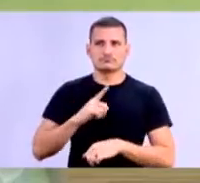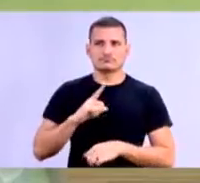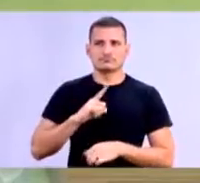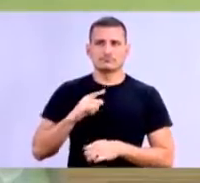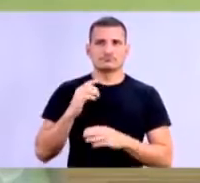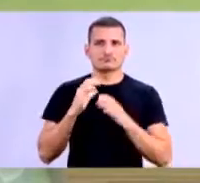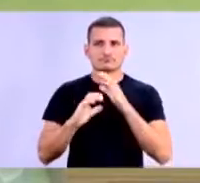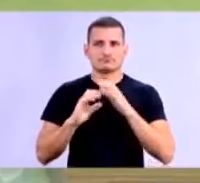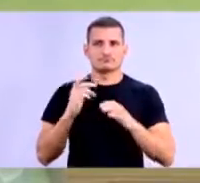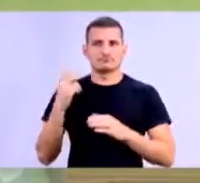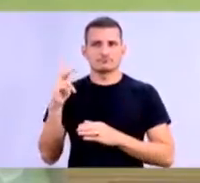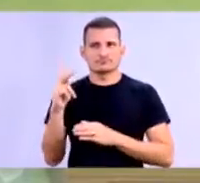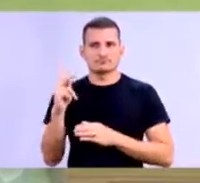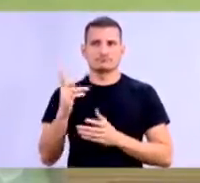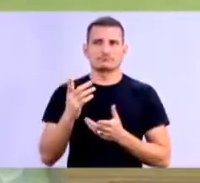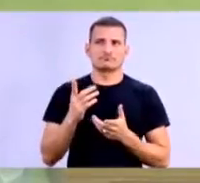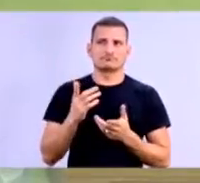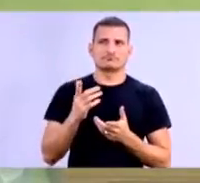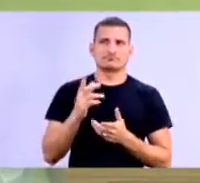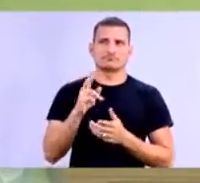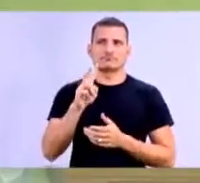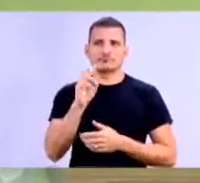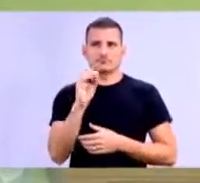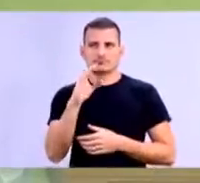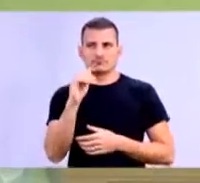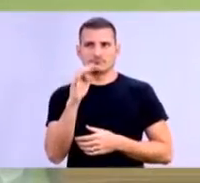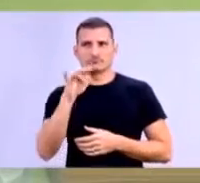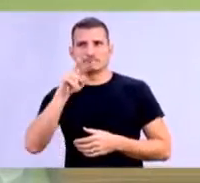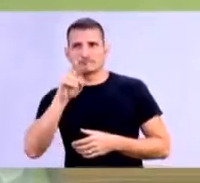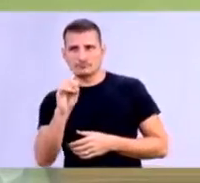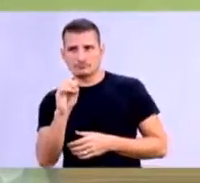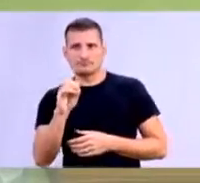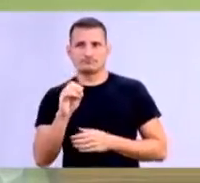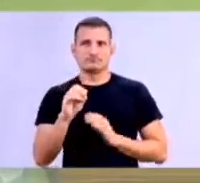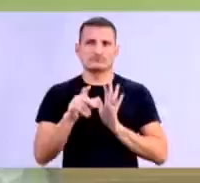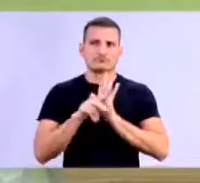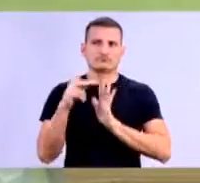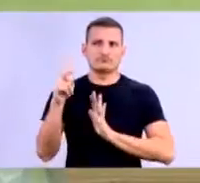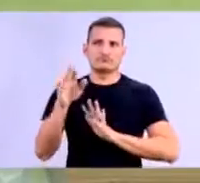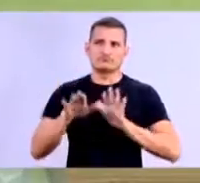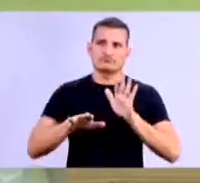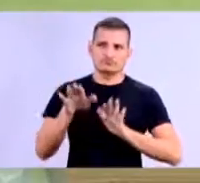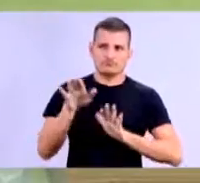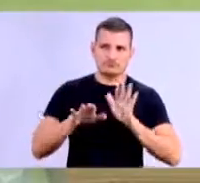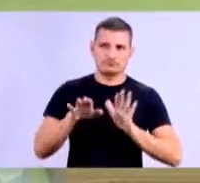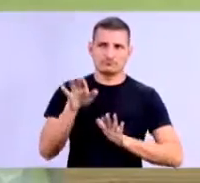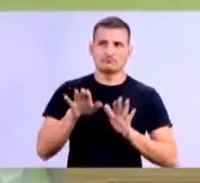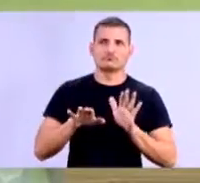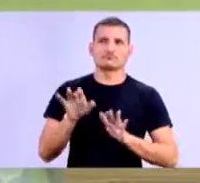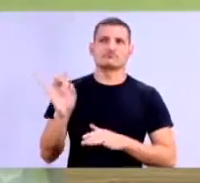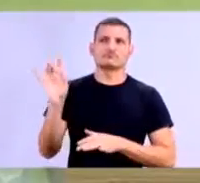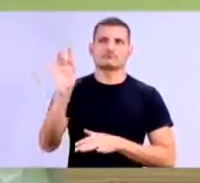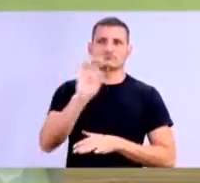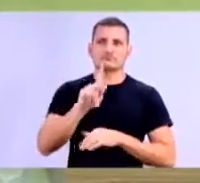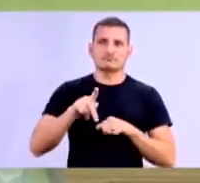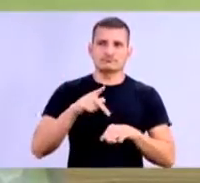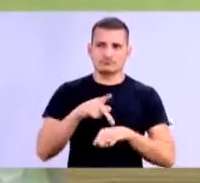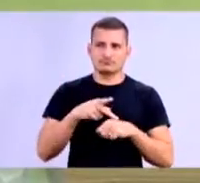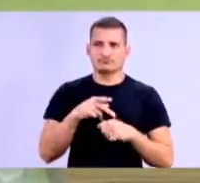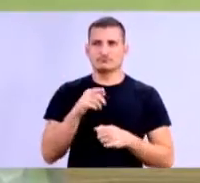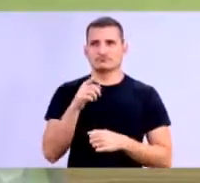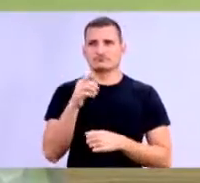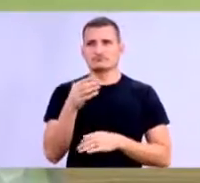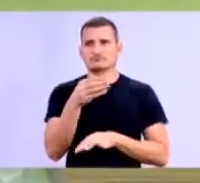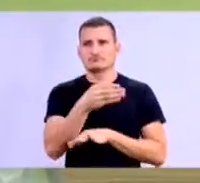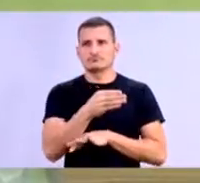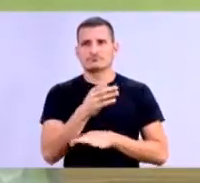de comunicação, um fecho, um vocativo próprio, vai depender da tradição de cada país. Então, se você vai para uma empresa aí que